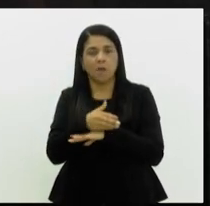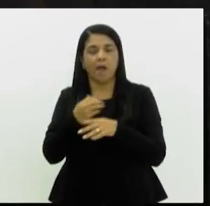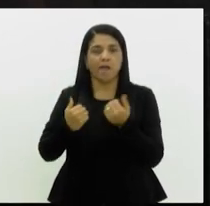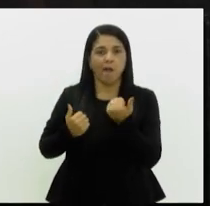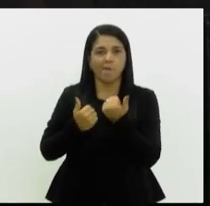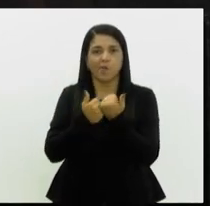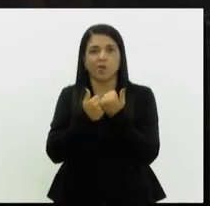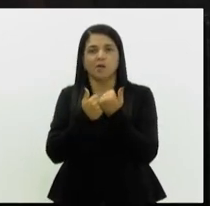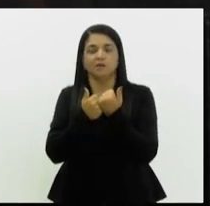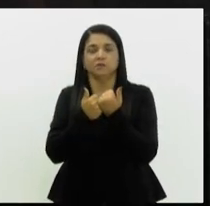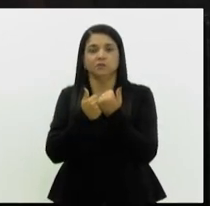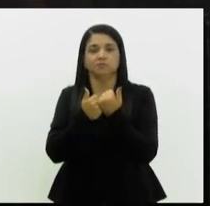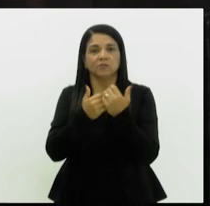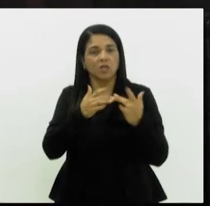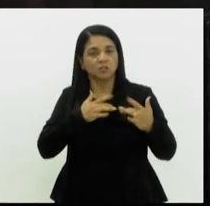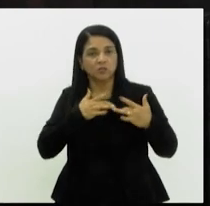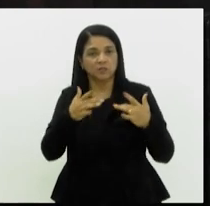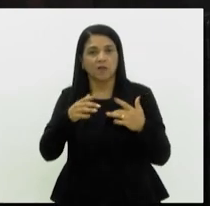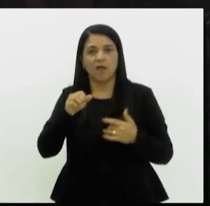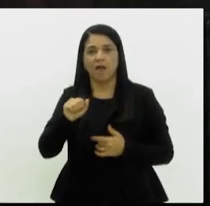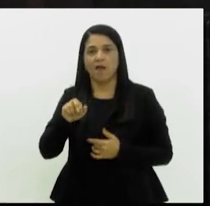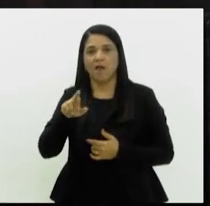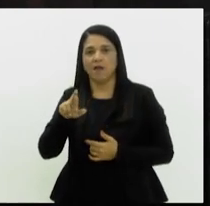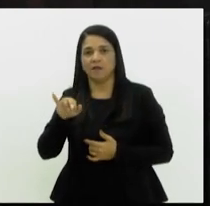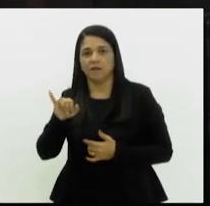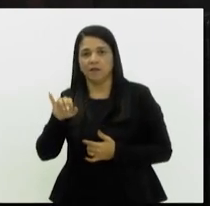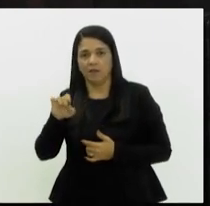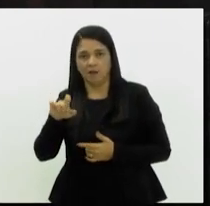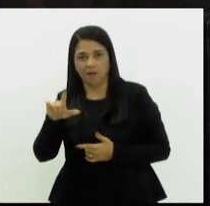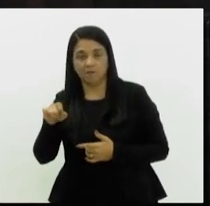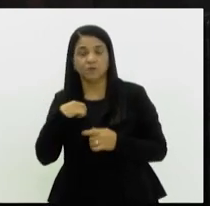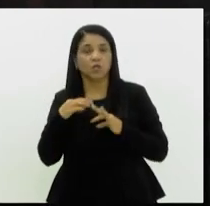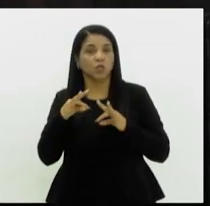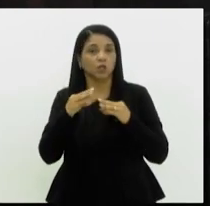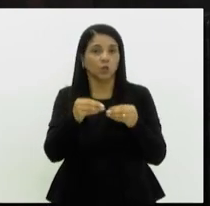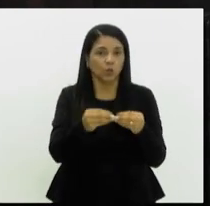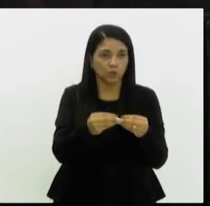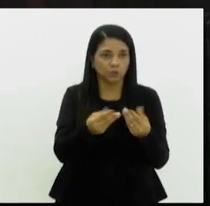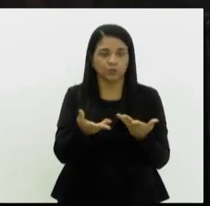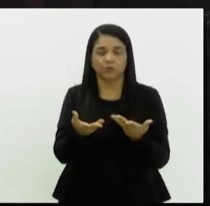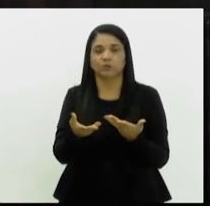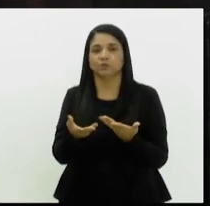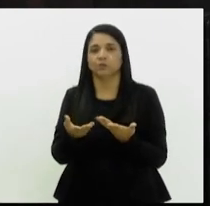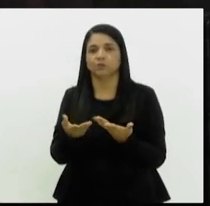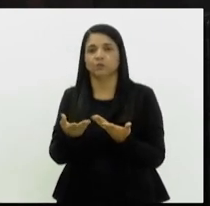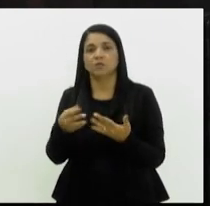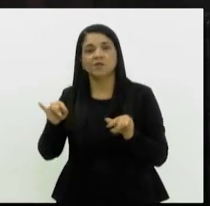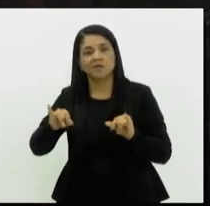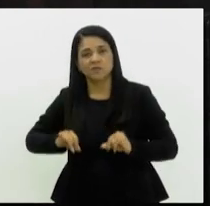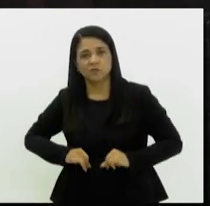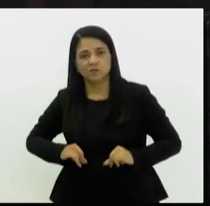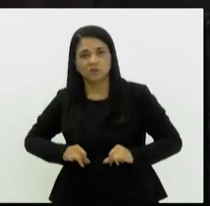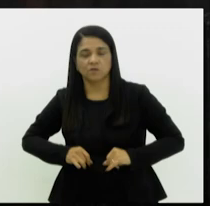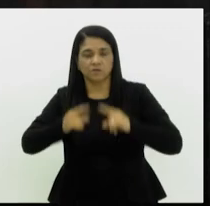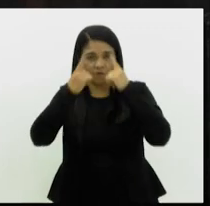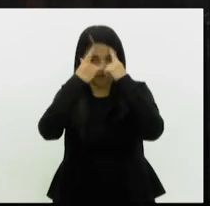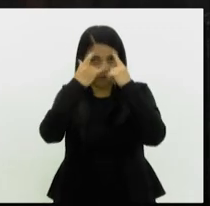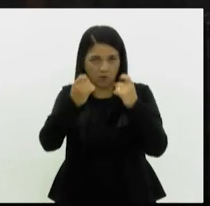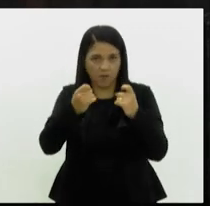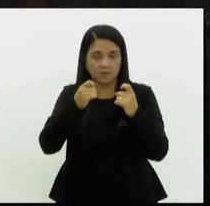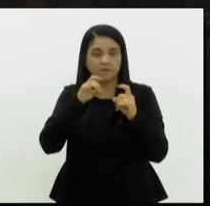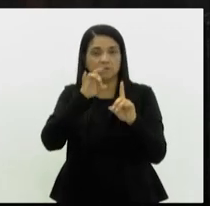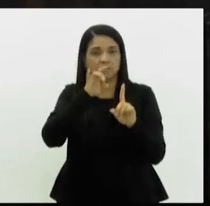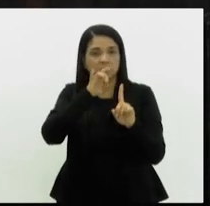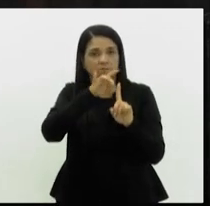em solidariedade a Ariela e a todos e todas e todes, né, que sofrem violências